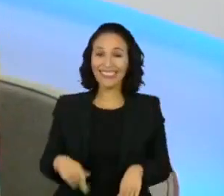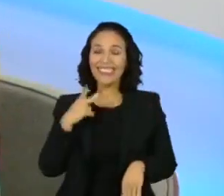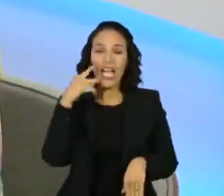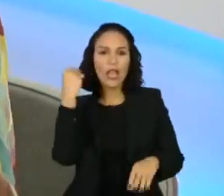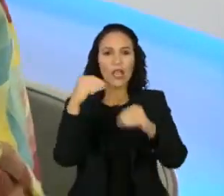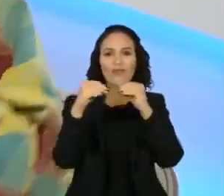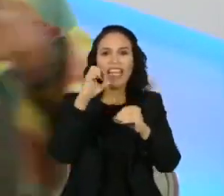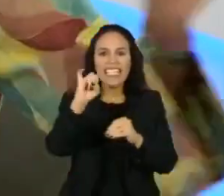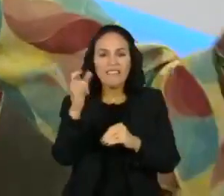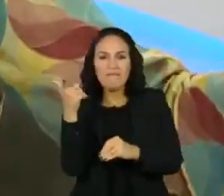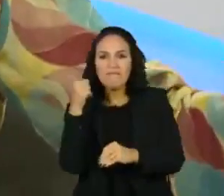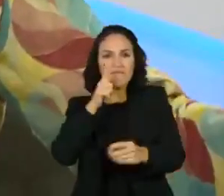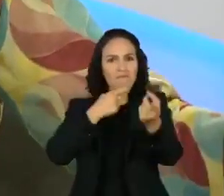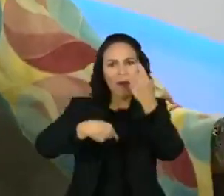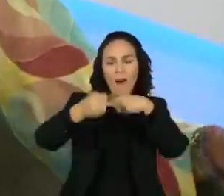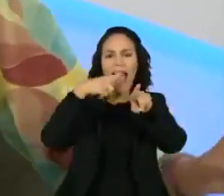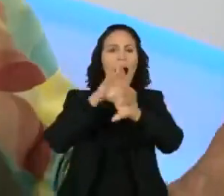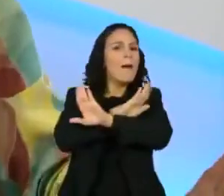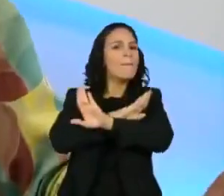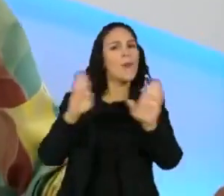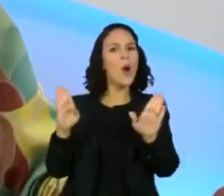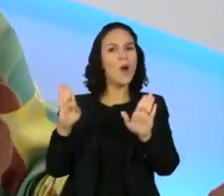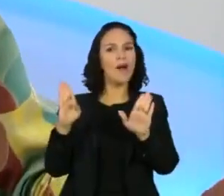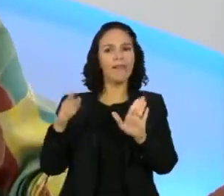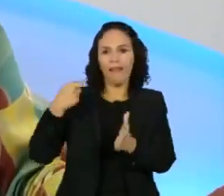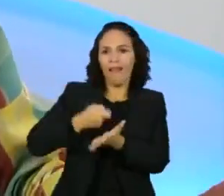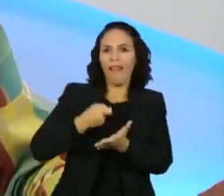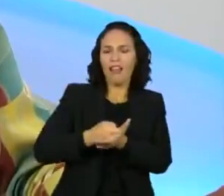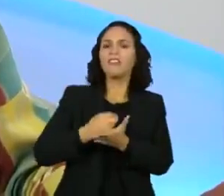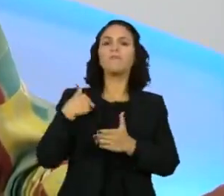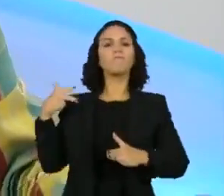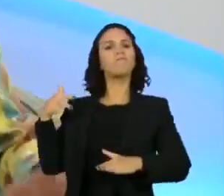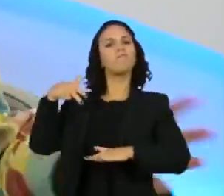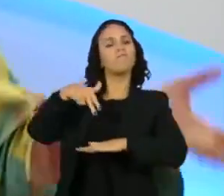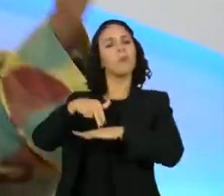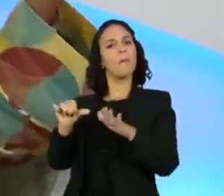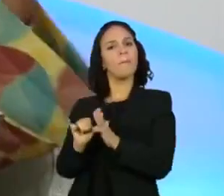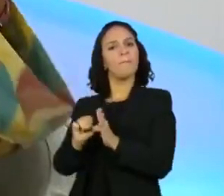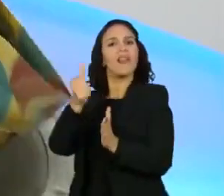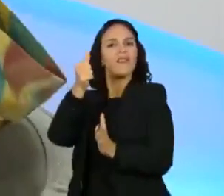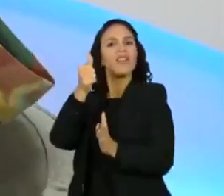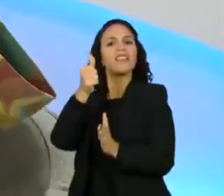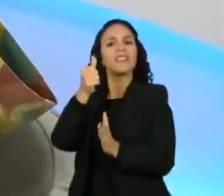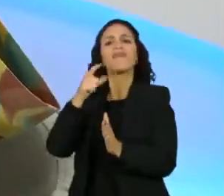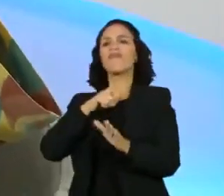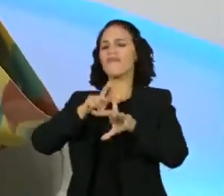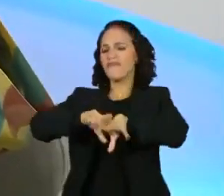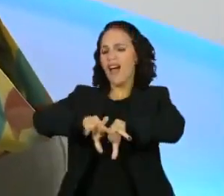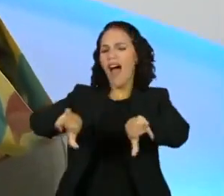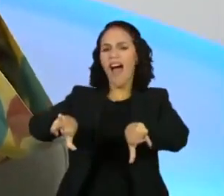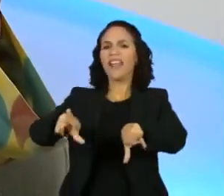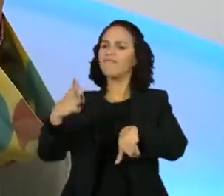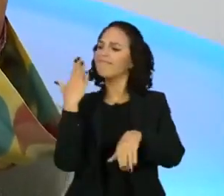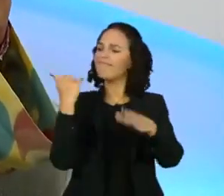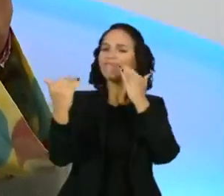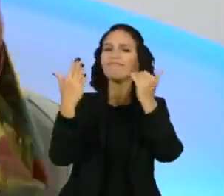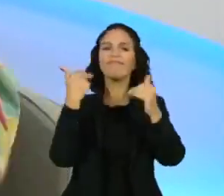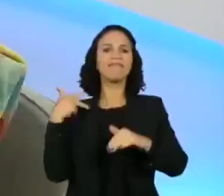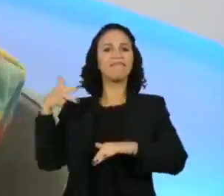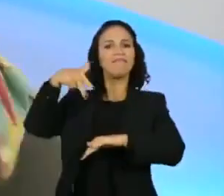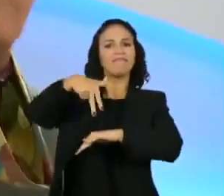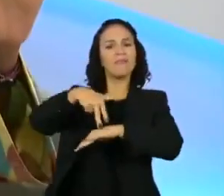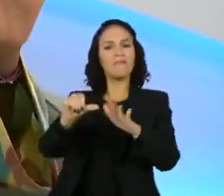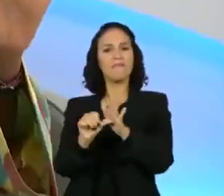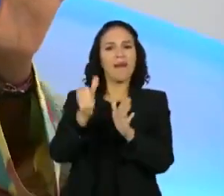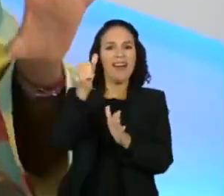dando certo, acabou, sabe? Eu, como essa protagonista negra dando certo, vão vir várias protagonistas negras, entendeu?